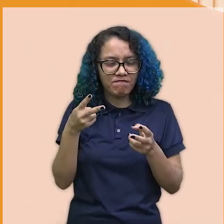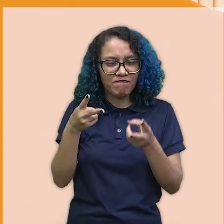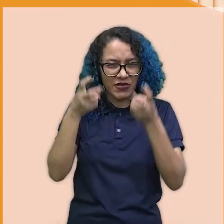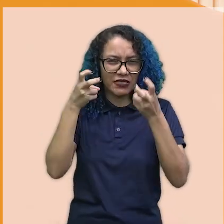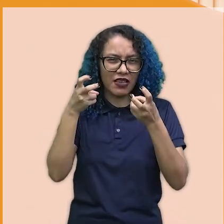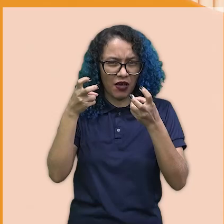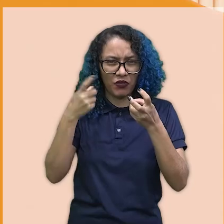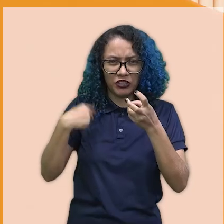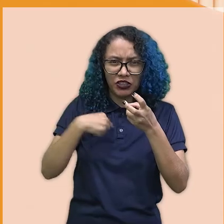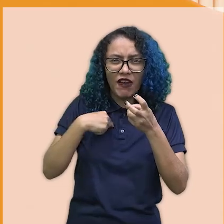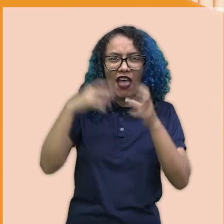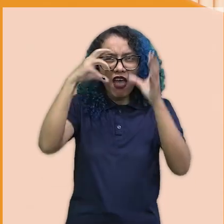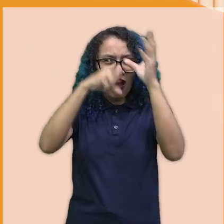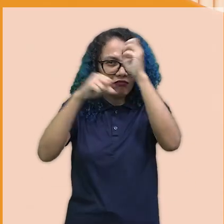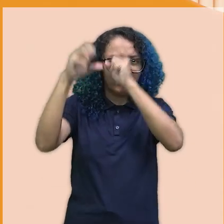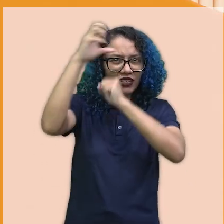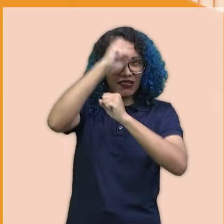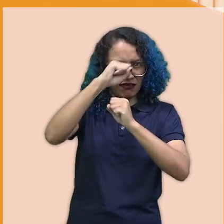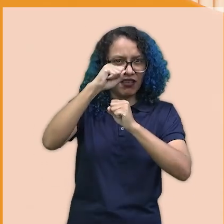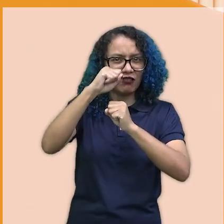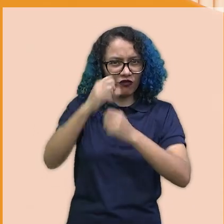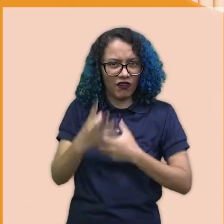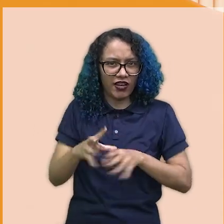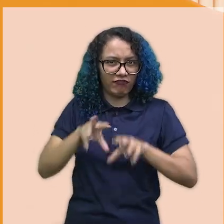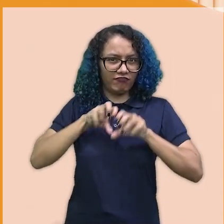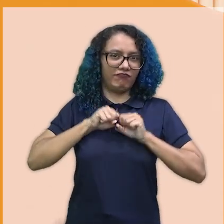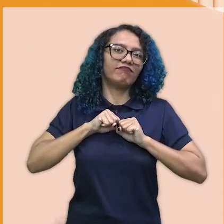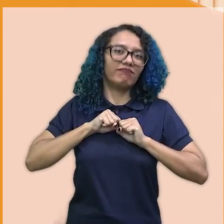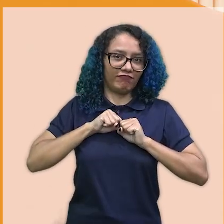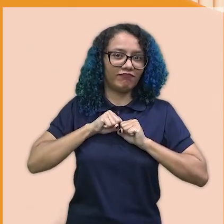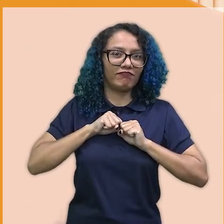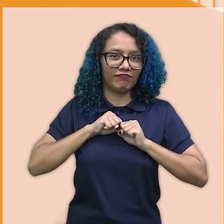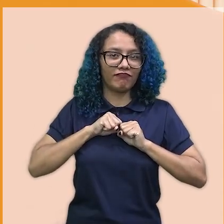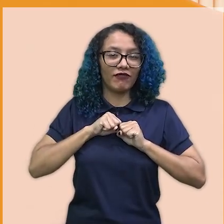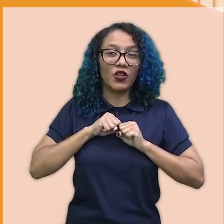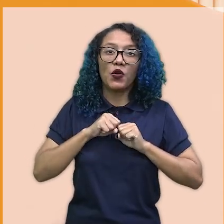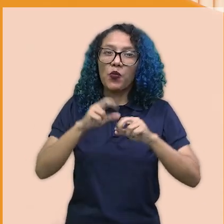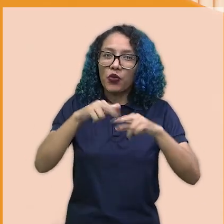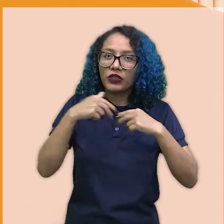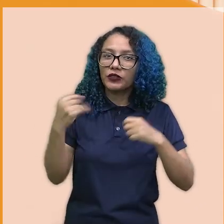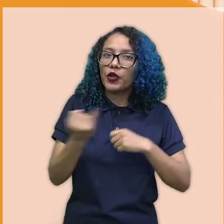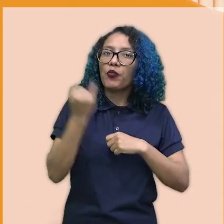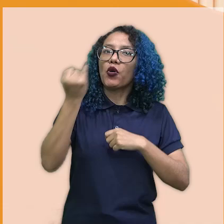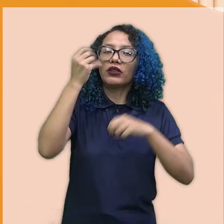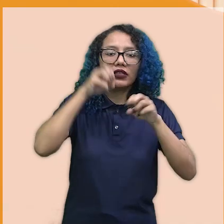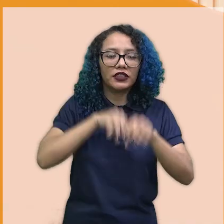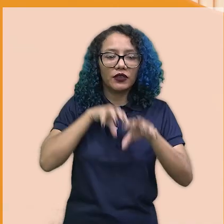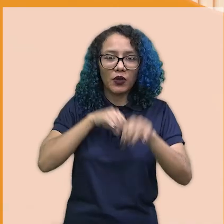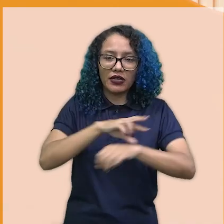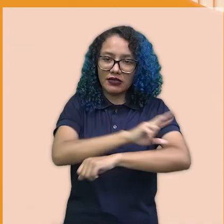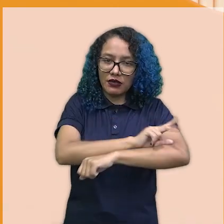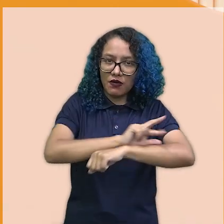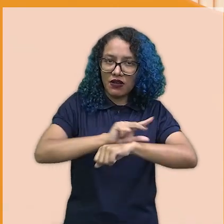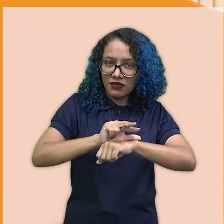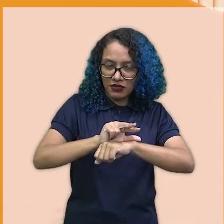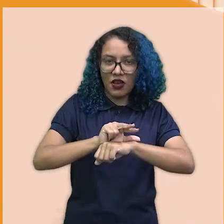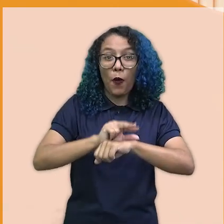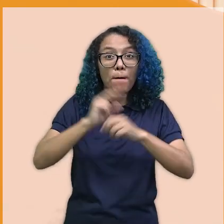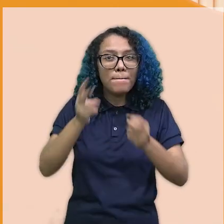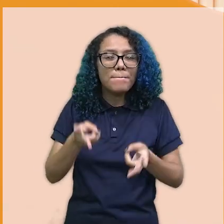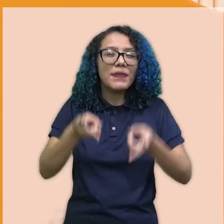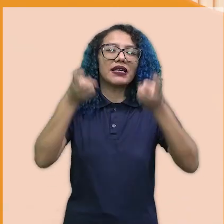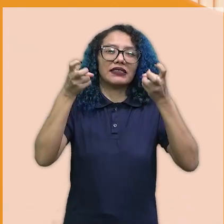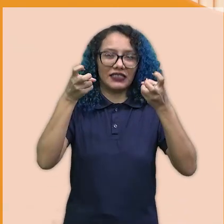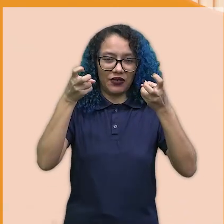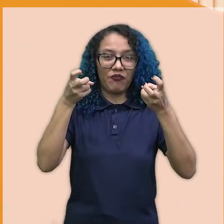nossa própria formação humana. Então, como o letramento é perceber isso, né? O letramento racial é perceber